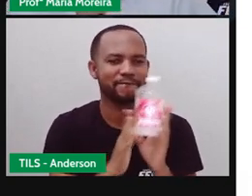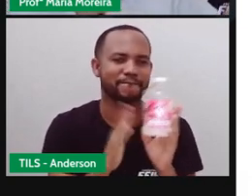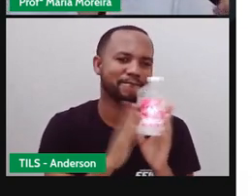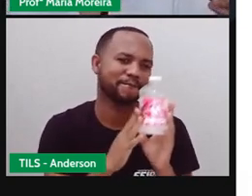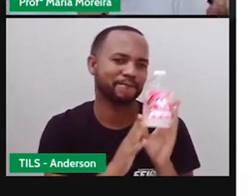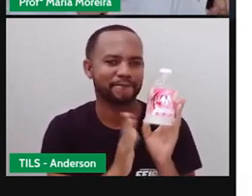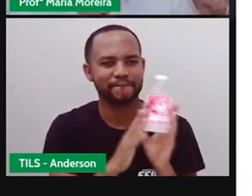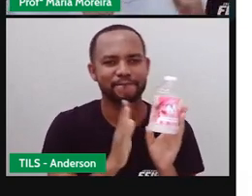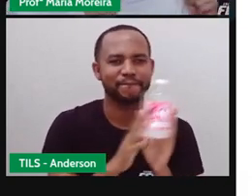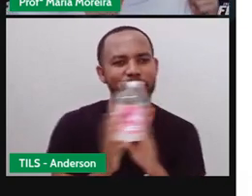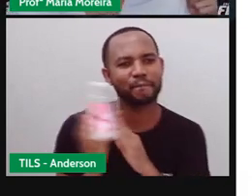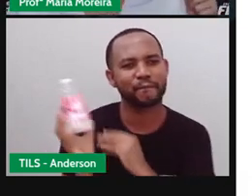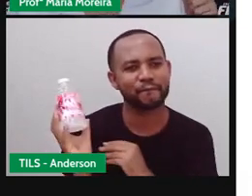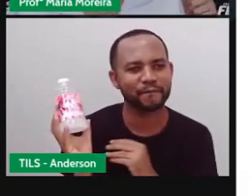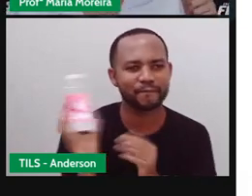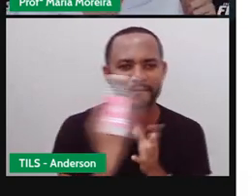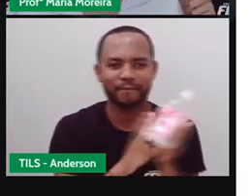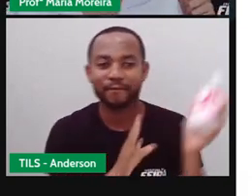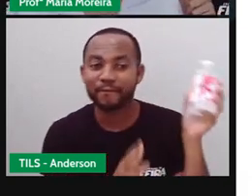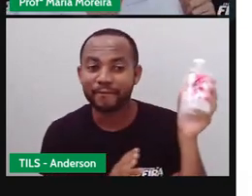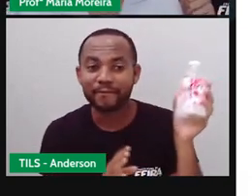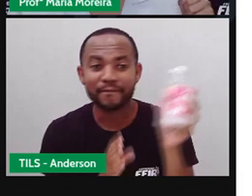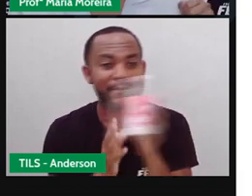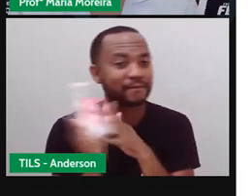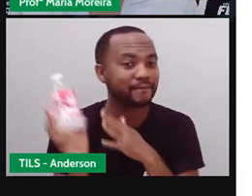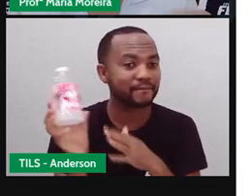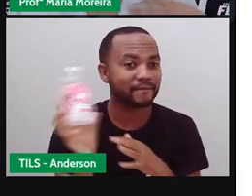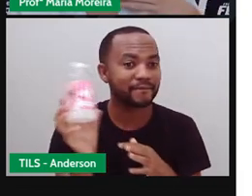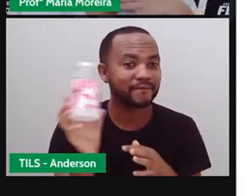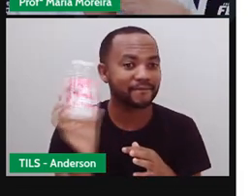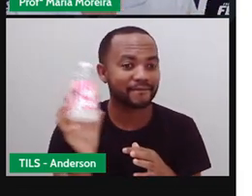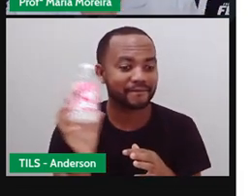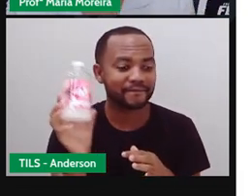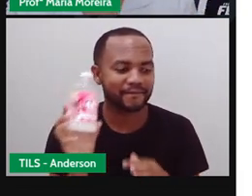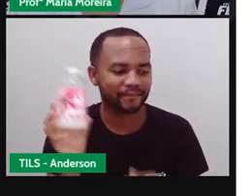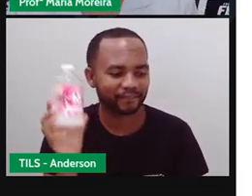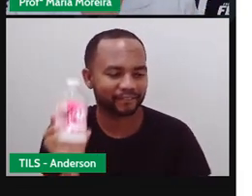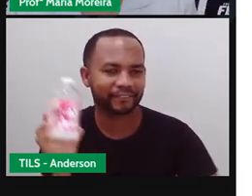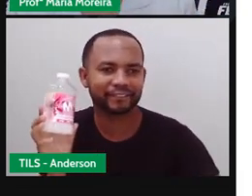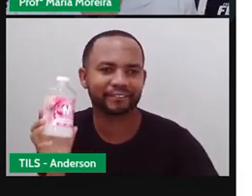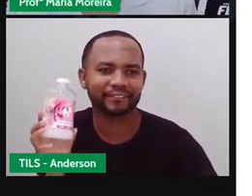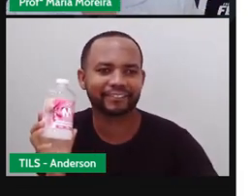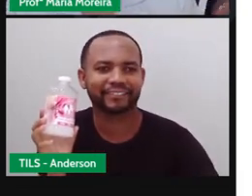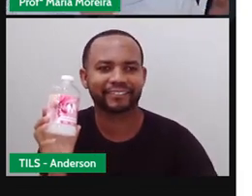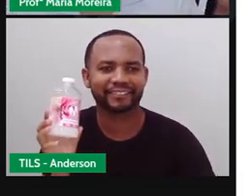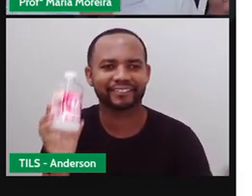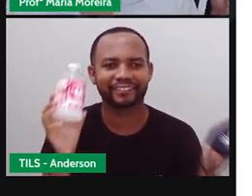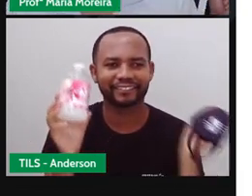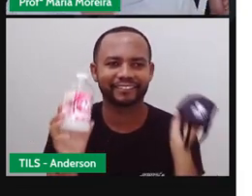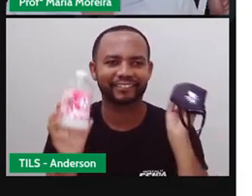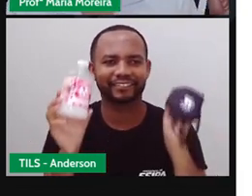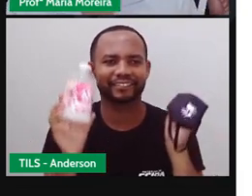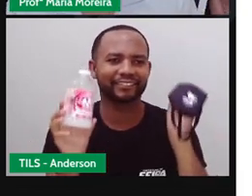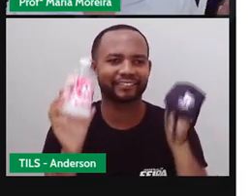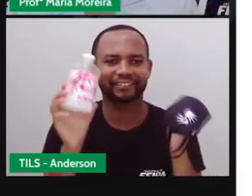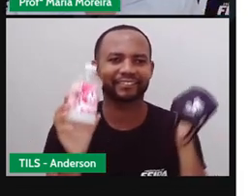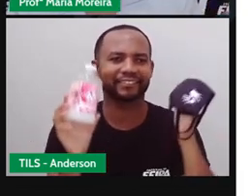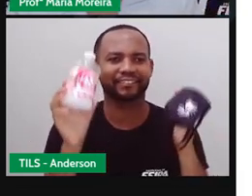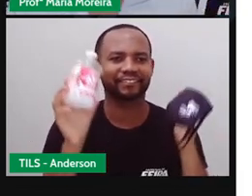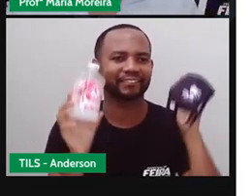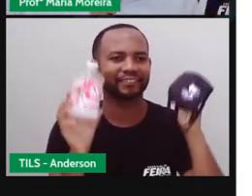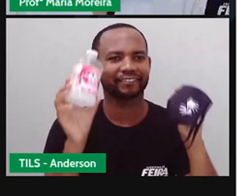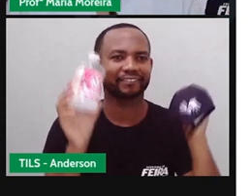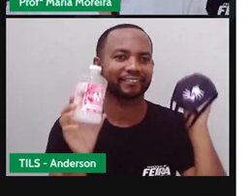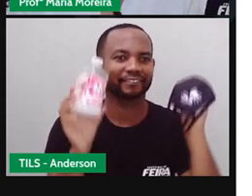tem me deixou novo visual reparado no novo visual e Anderson pois ele tá se amostrando eu fiz de conta que não percebi mas olha aí tá